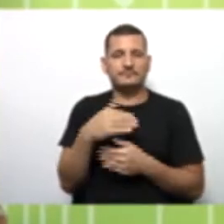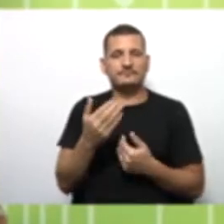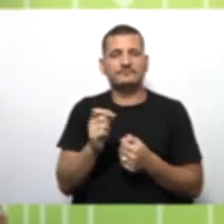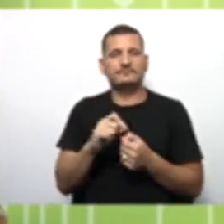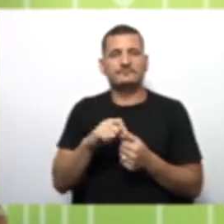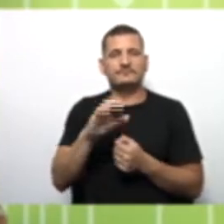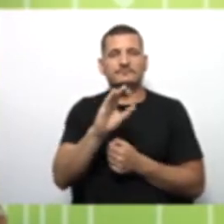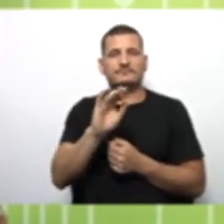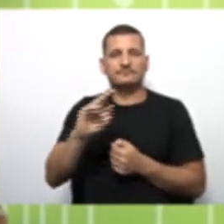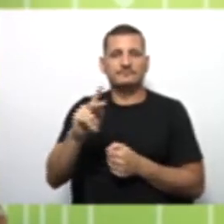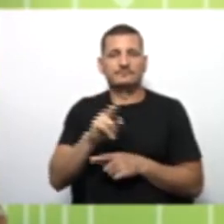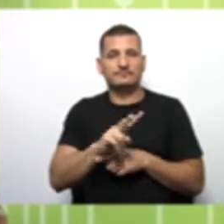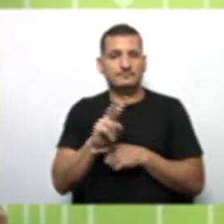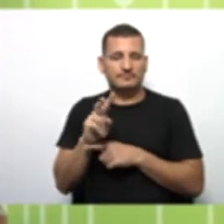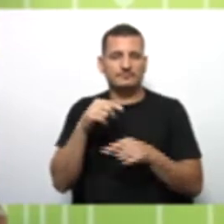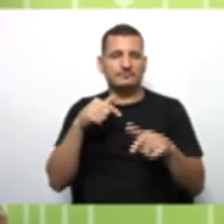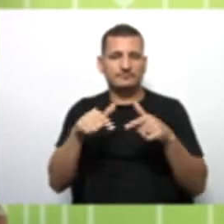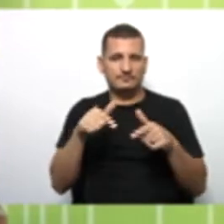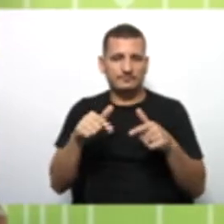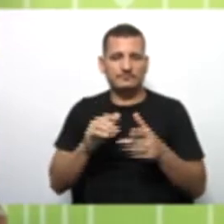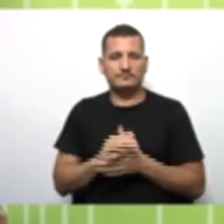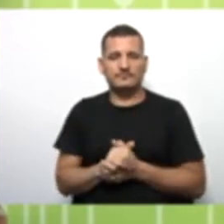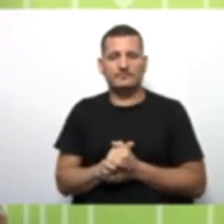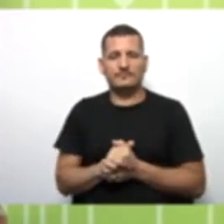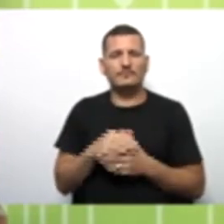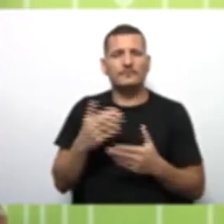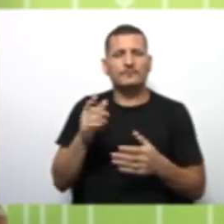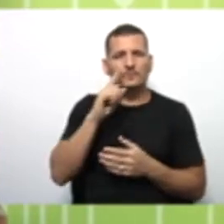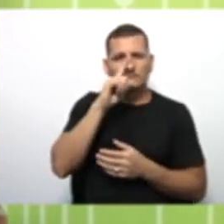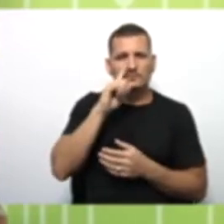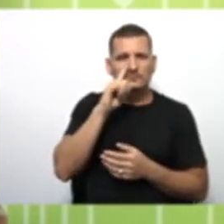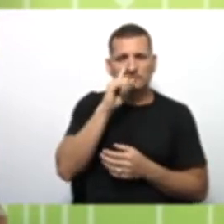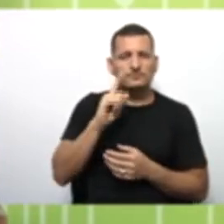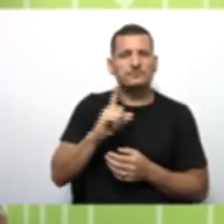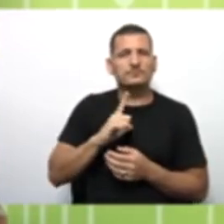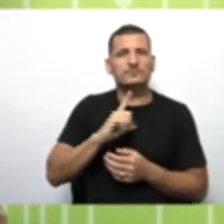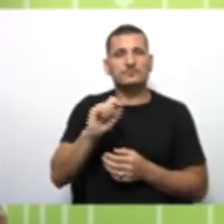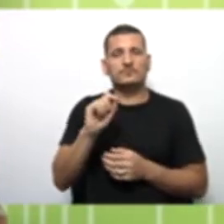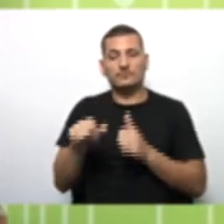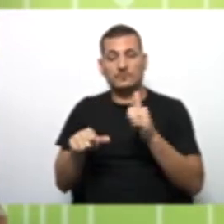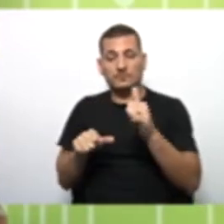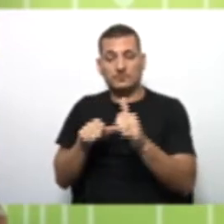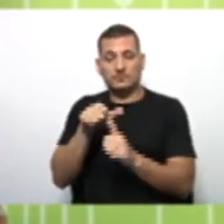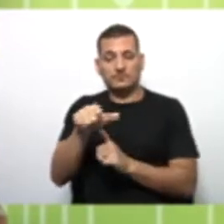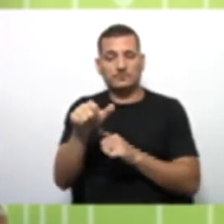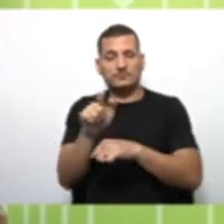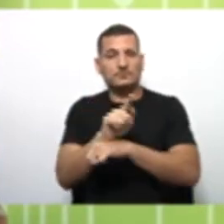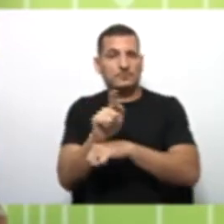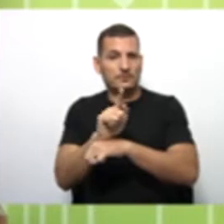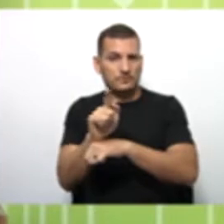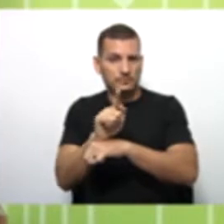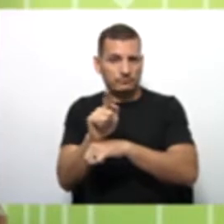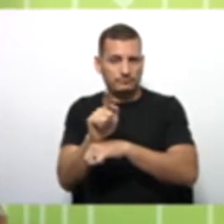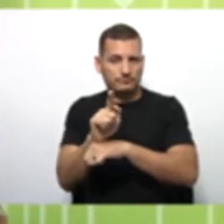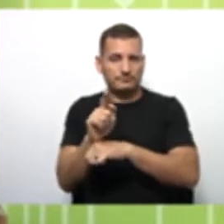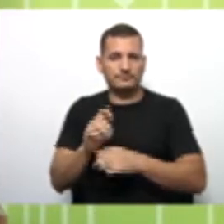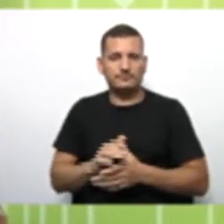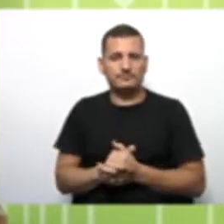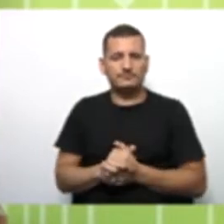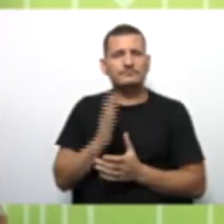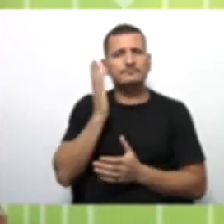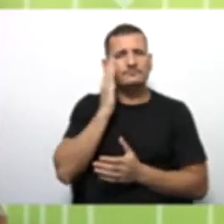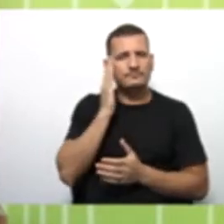de crédito para trabalhar com empréstimo. E aí um risco que eu tenho, a troca de gerente, lá do meu ponto de atendimento. A gente